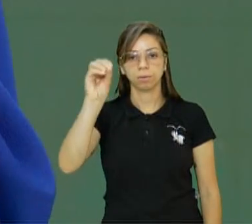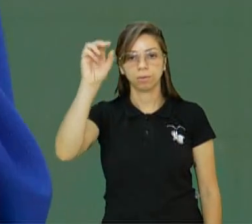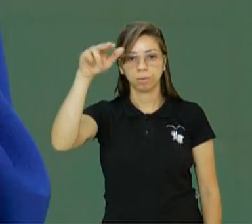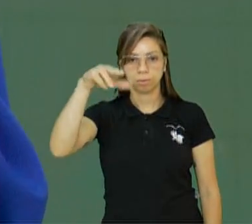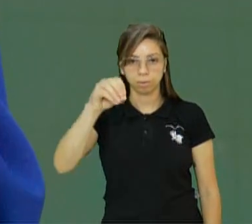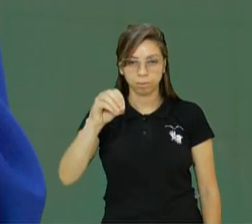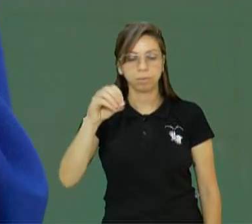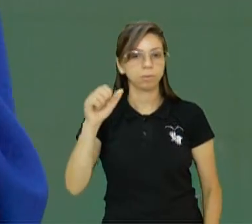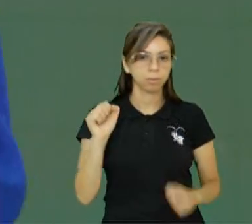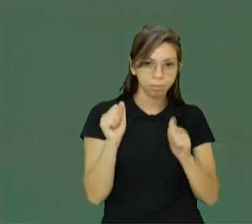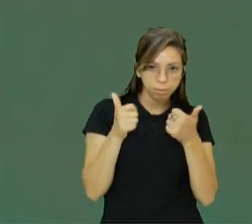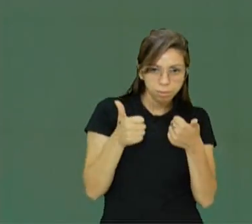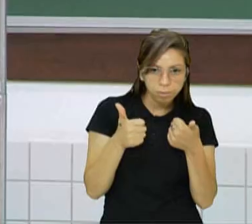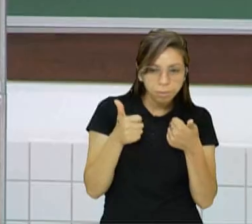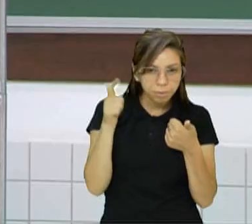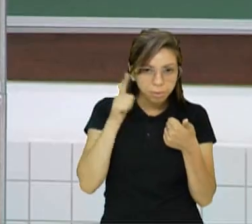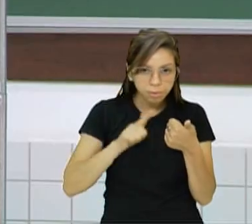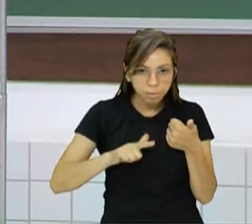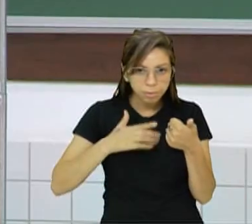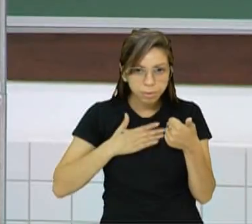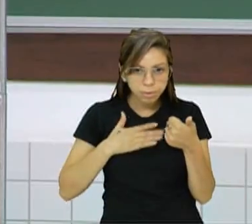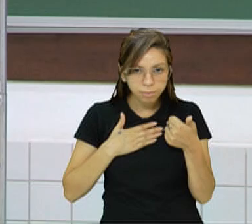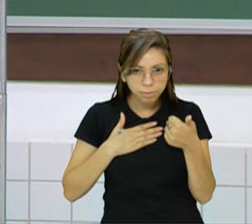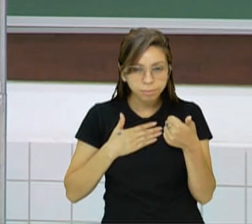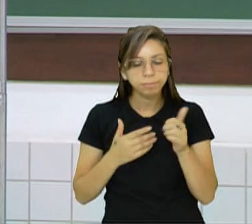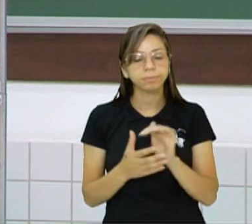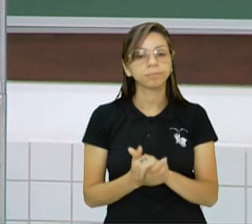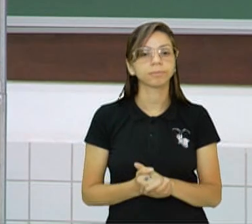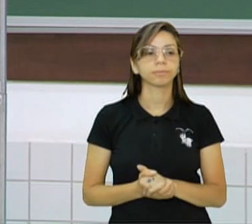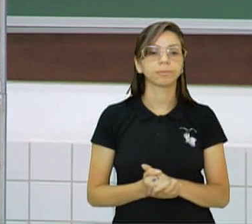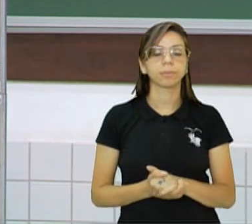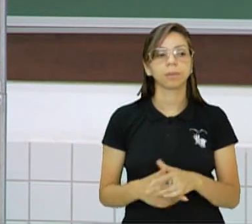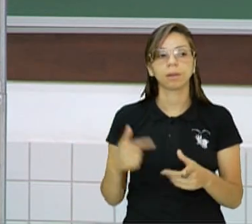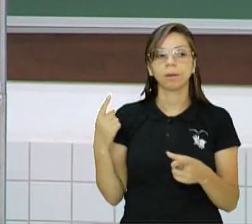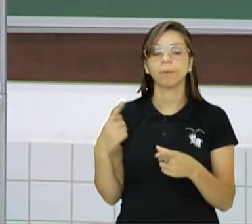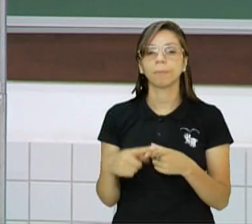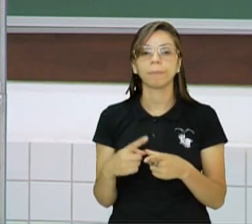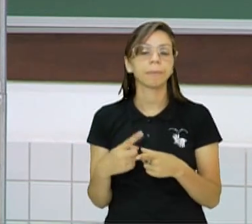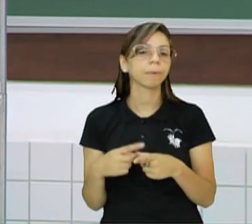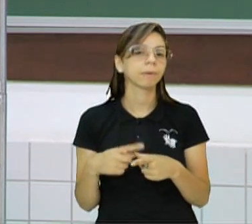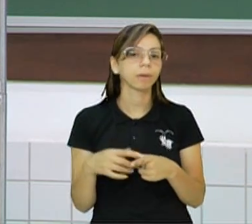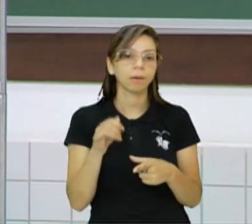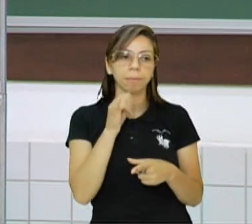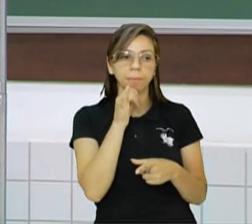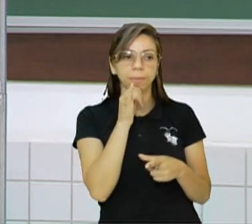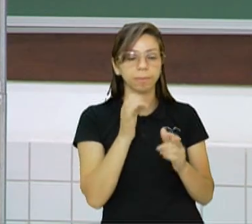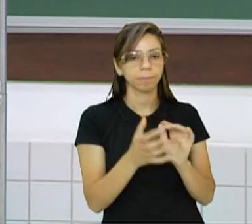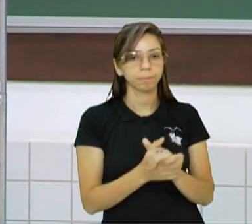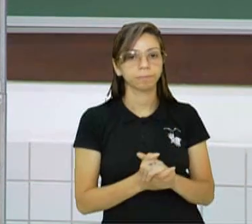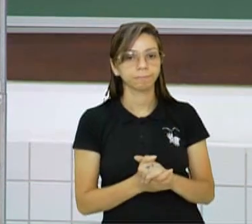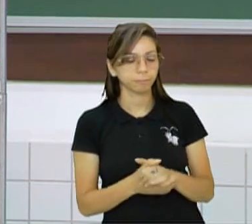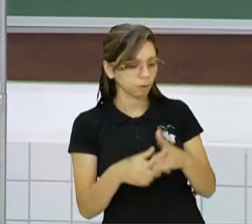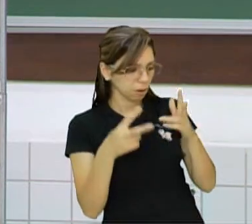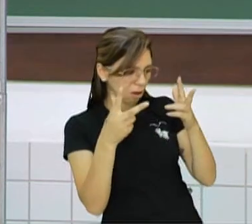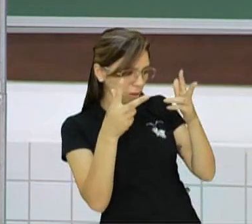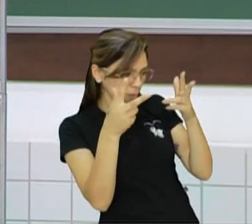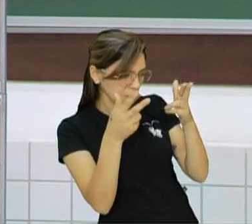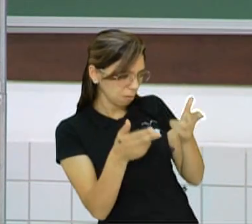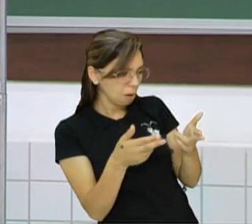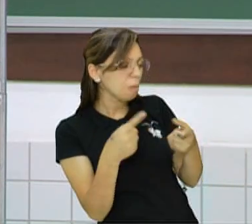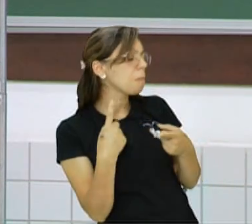Tranquilo? Conseguiram? Prof, por que que eles não são assim, ó,